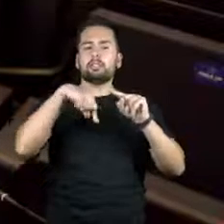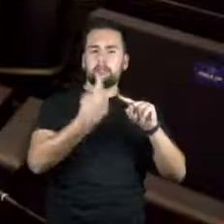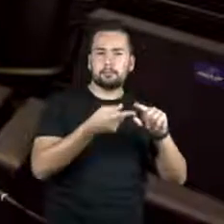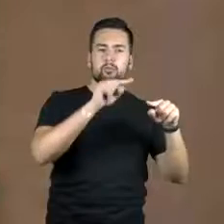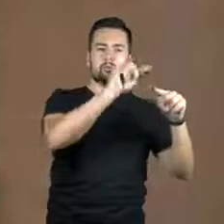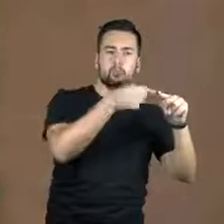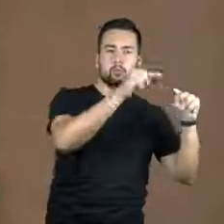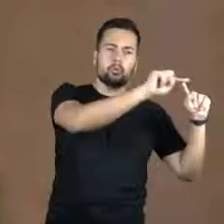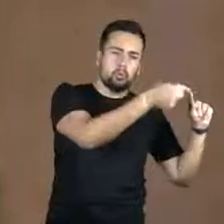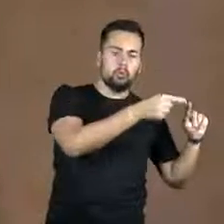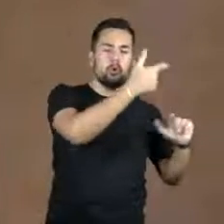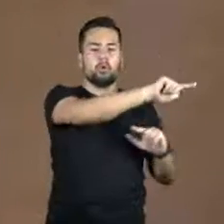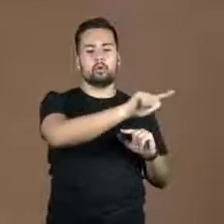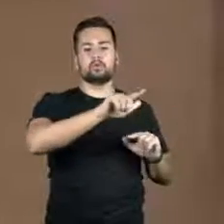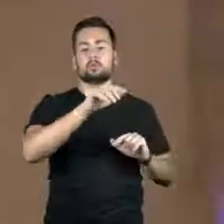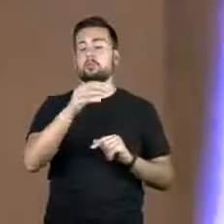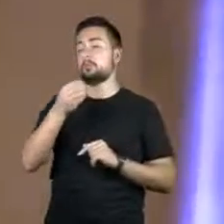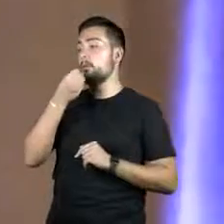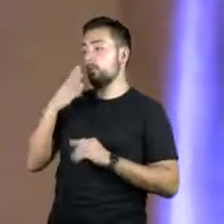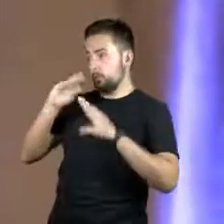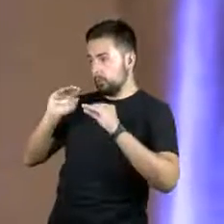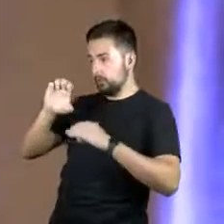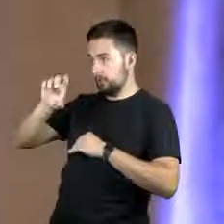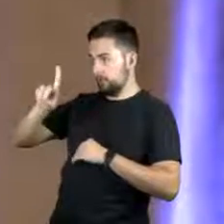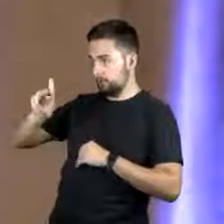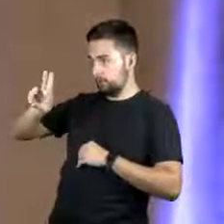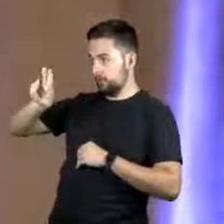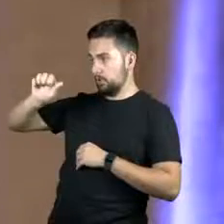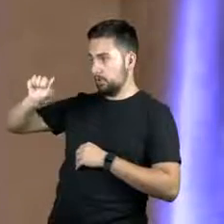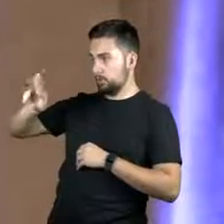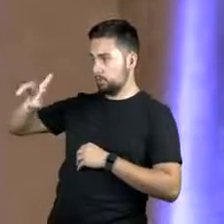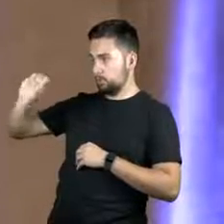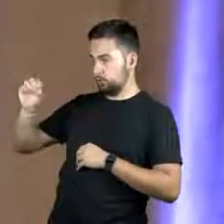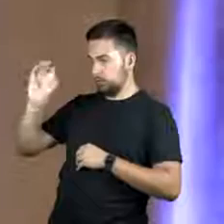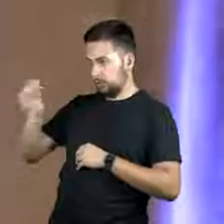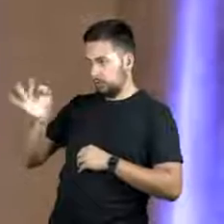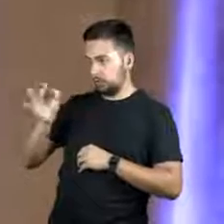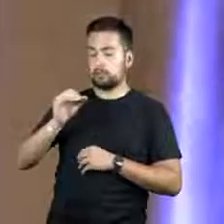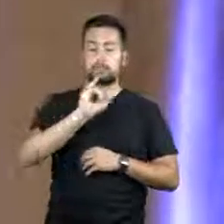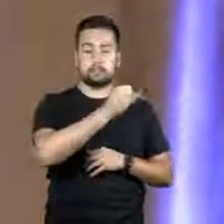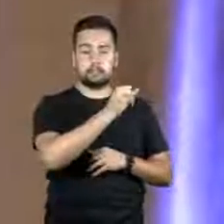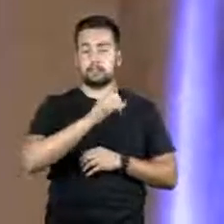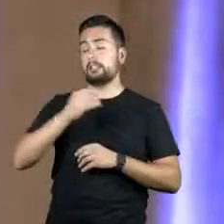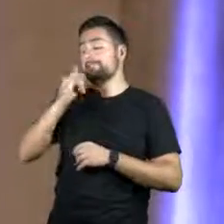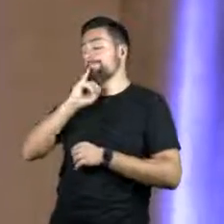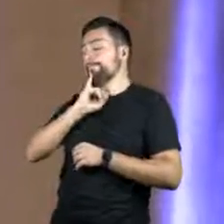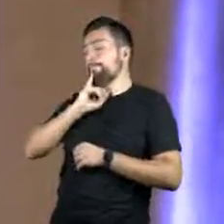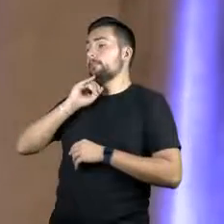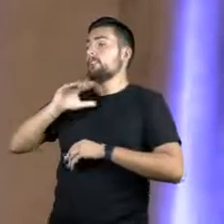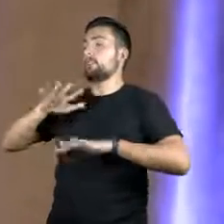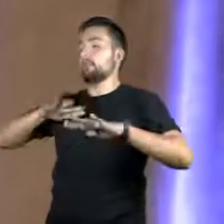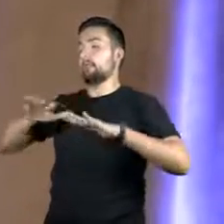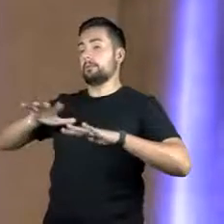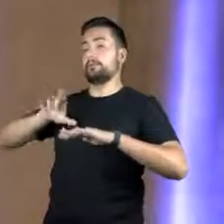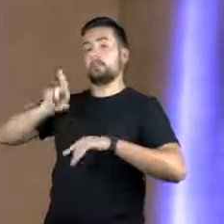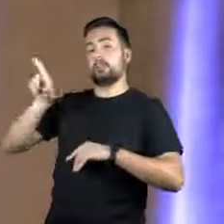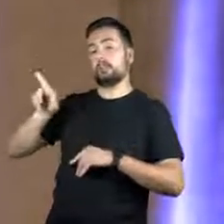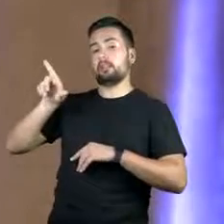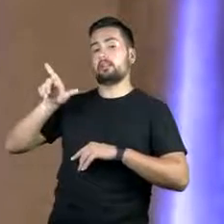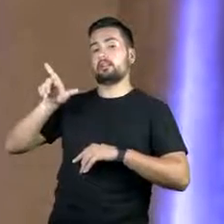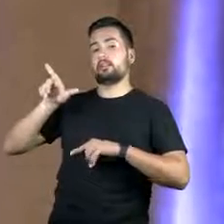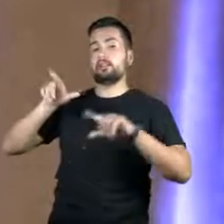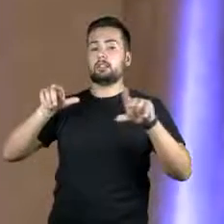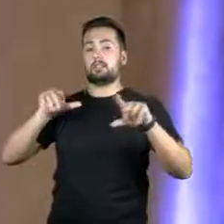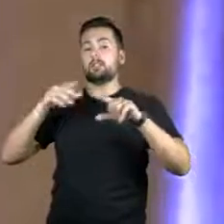Perfeito, Eduardo, né? Isso. Boa noite, Eduardo. Exatamente isso. Infelizmente, aconteceu, provavelmente movimentando arquivo, né, mandando pessoal,